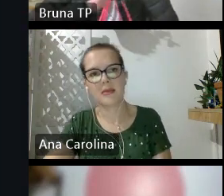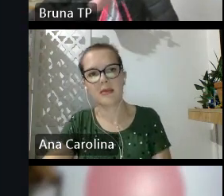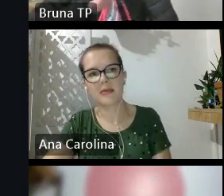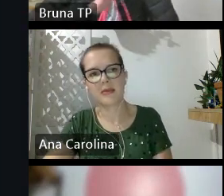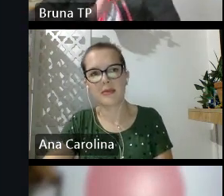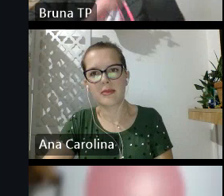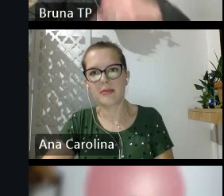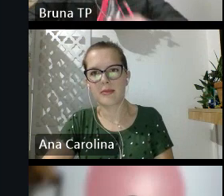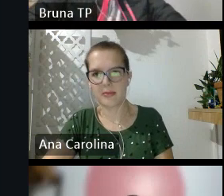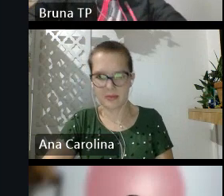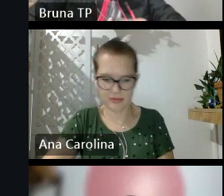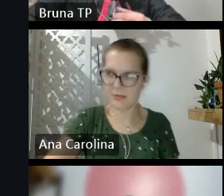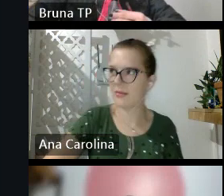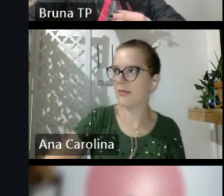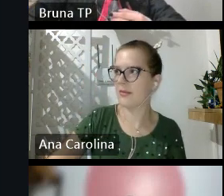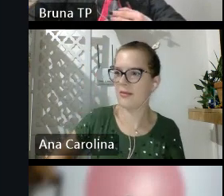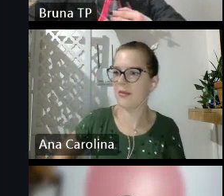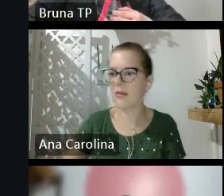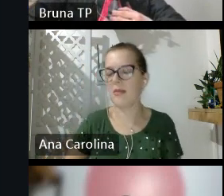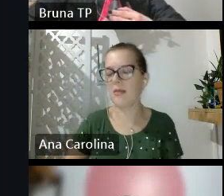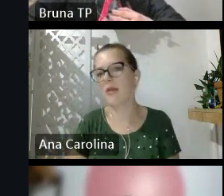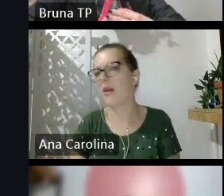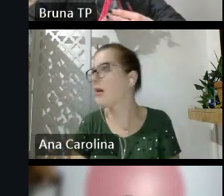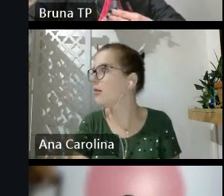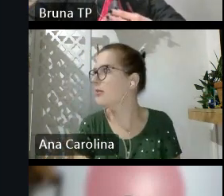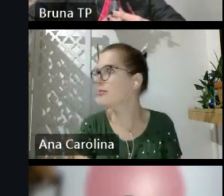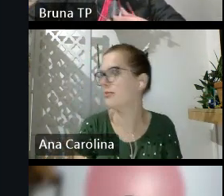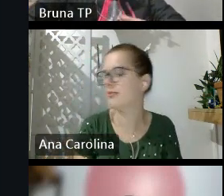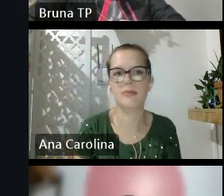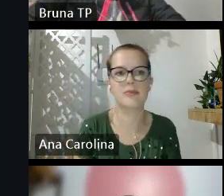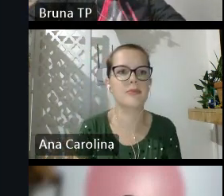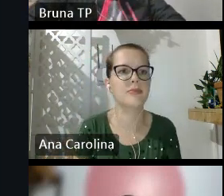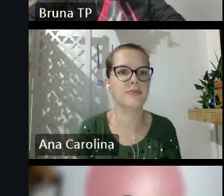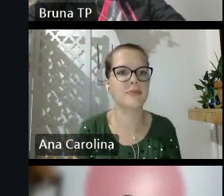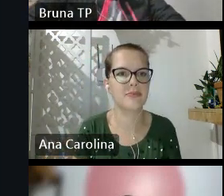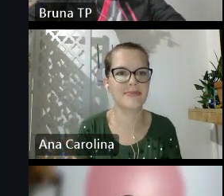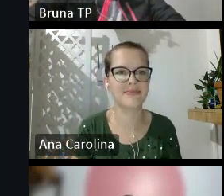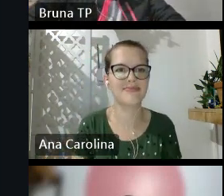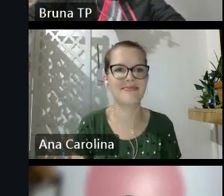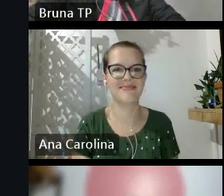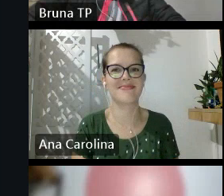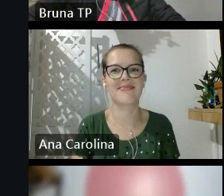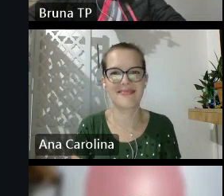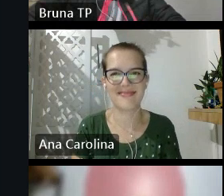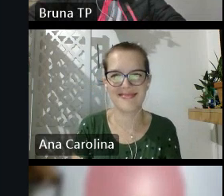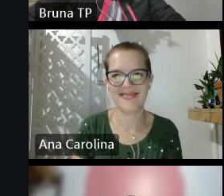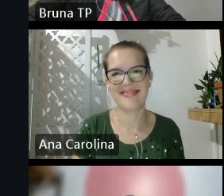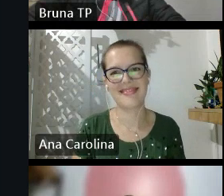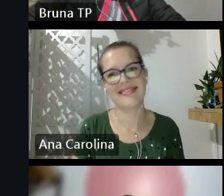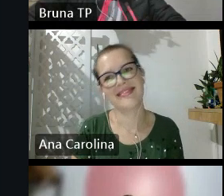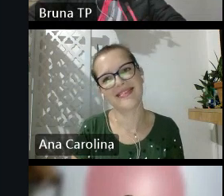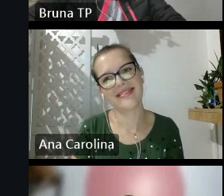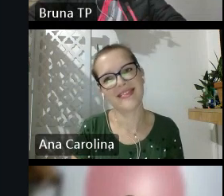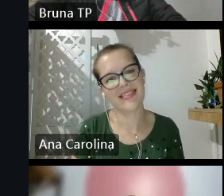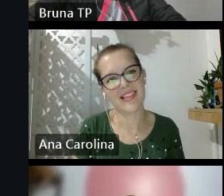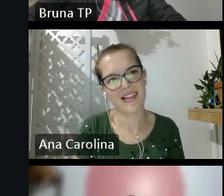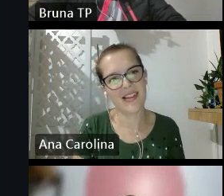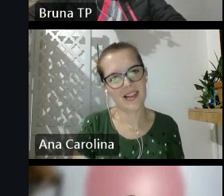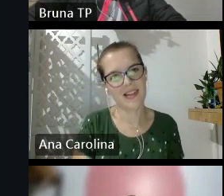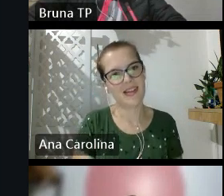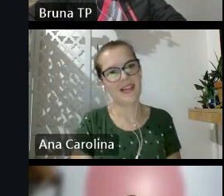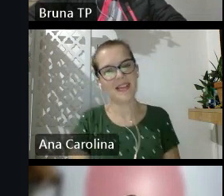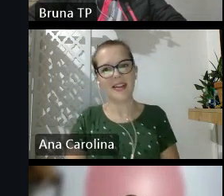que a gente tem muita responsabilidade também. Eu estou vendo o Sidney confirmar. Não sei se você já trabalha